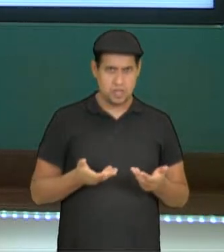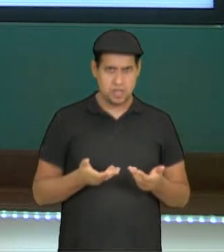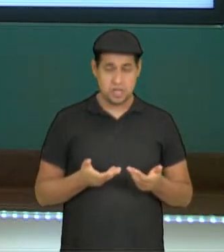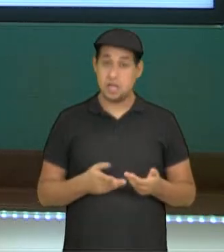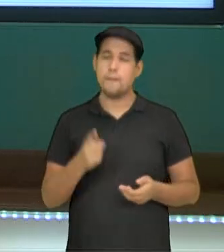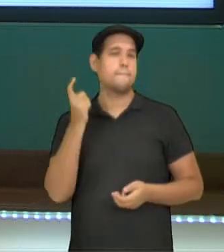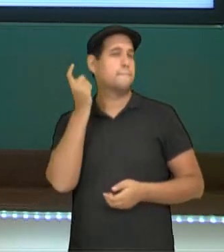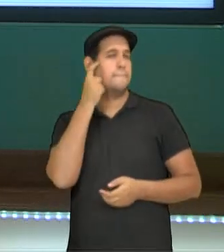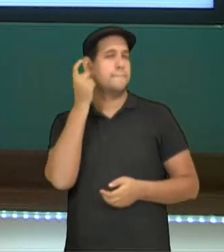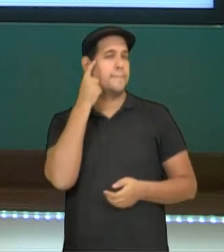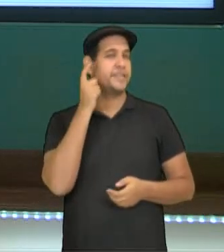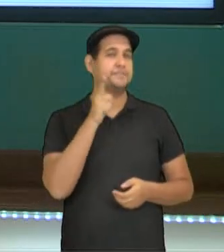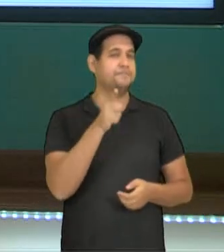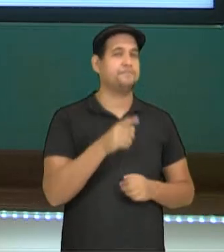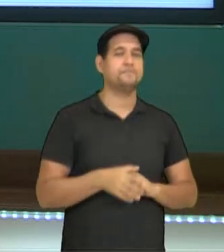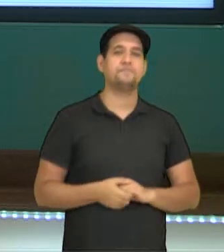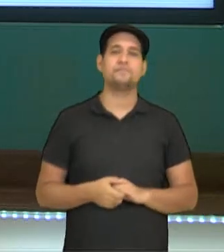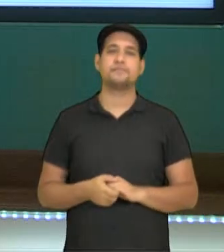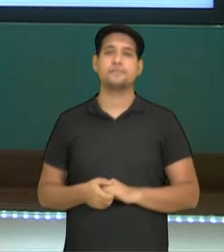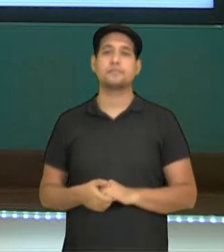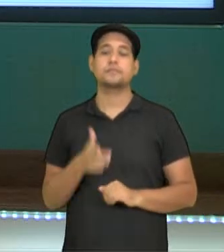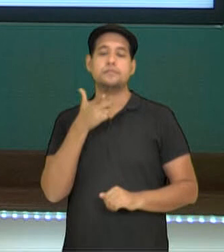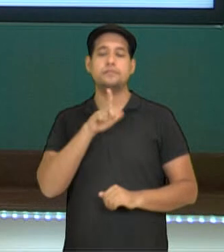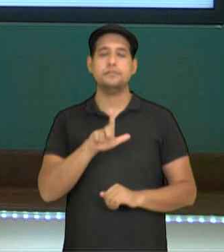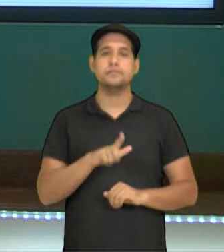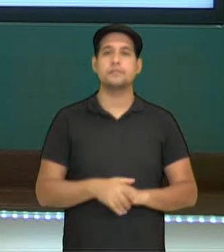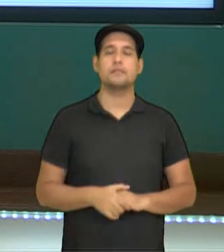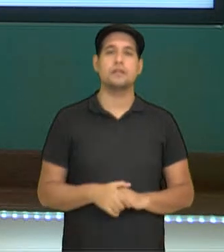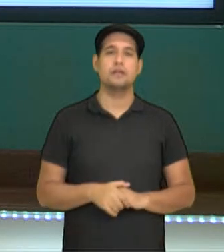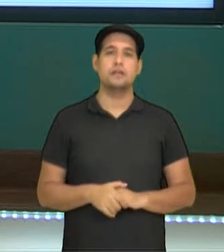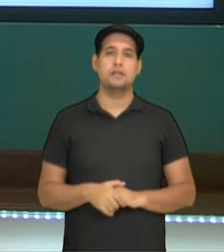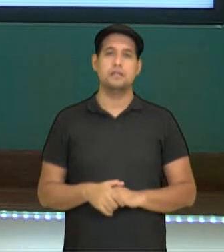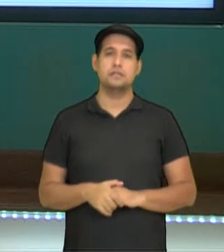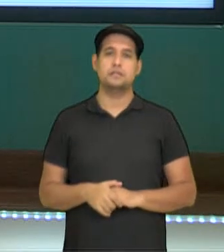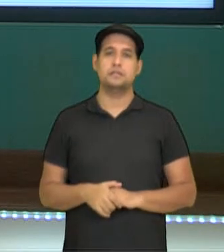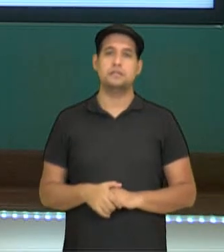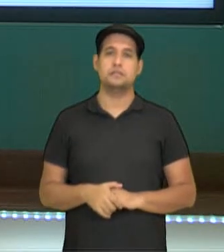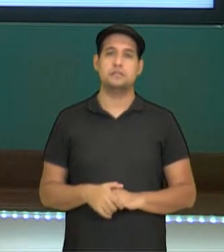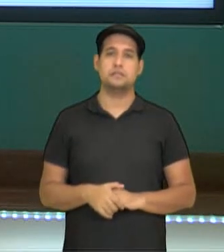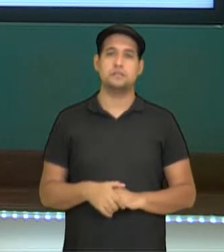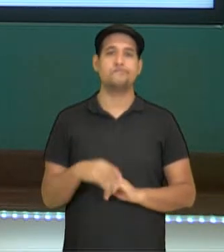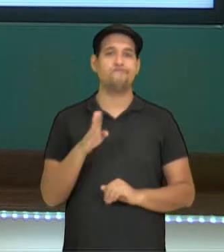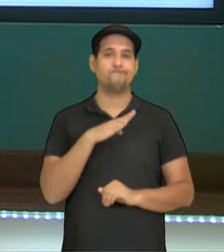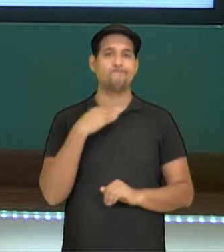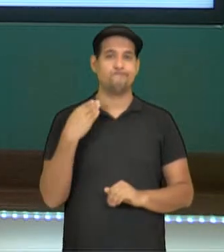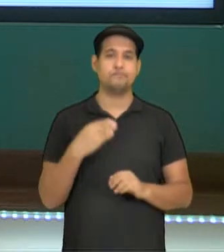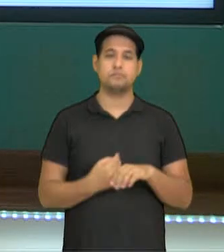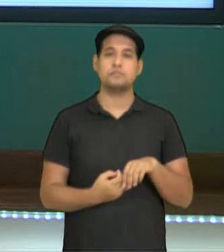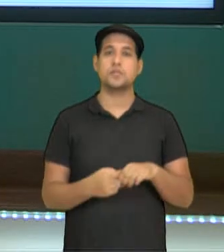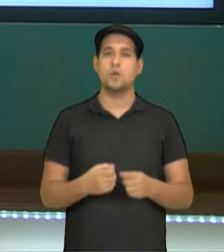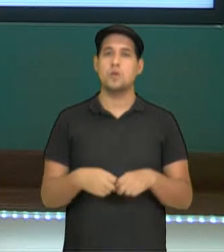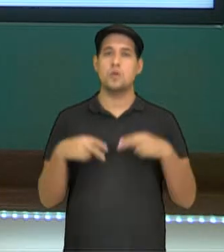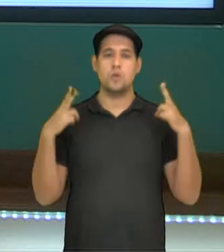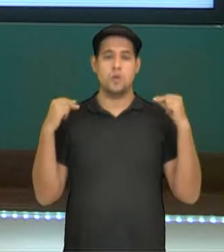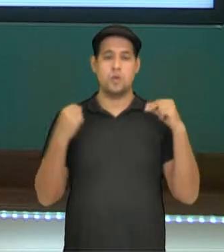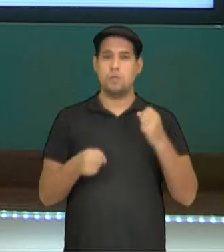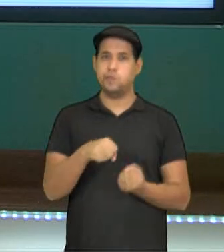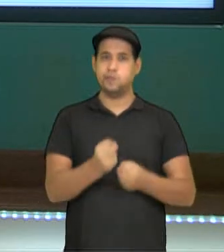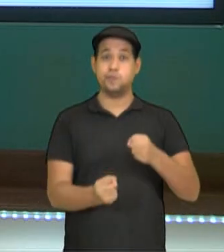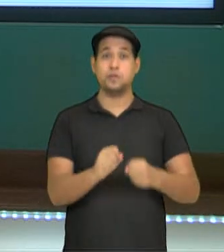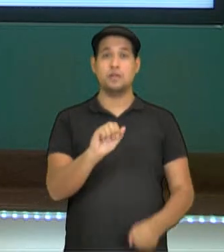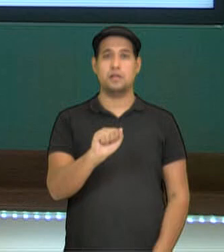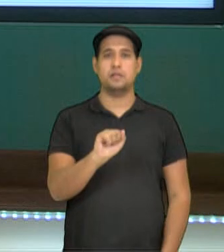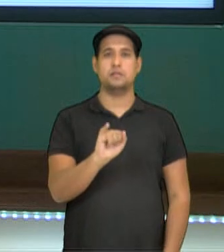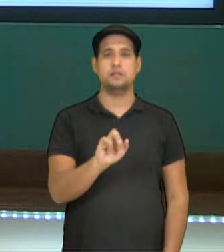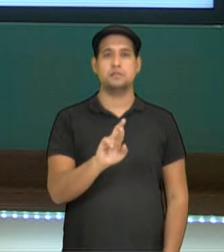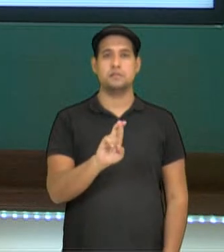algo para vocês pensarem, tá? Continuando. A morte do piloto Ayrton Senna em 2004, só para